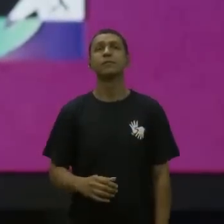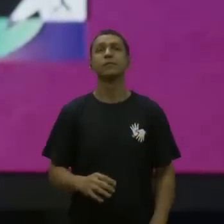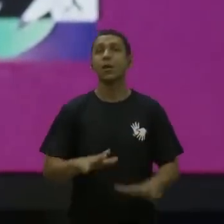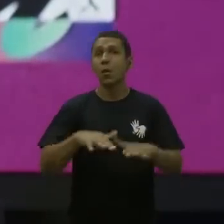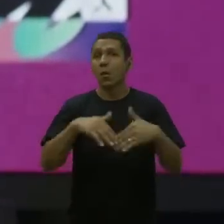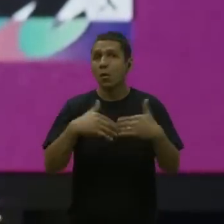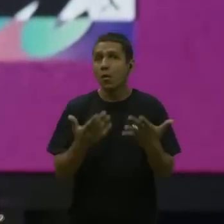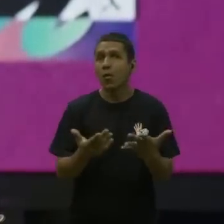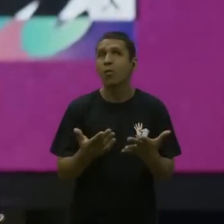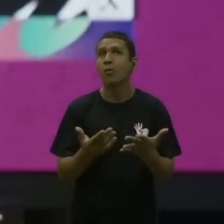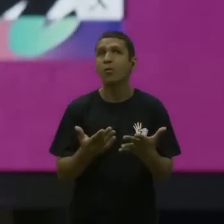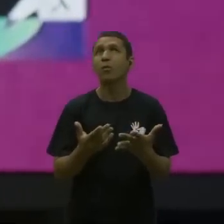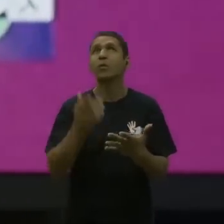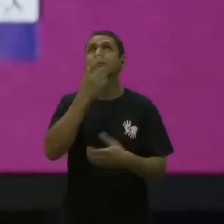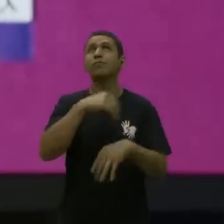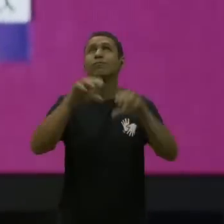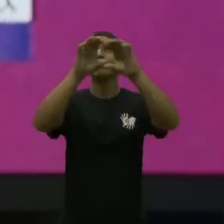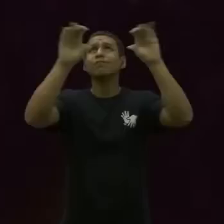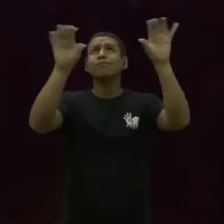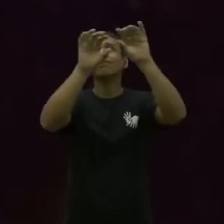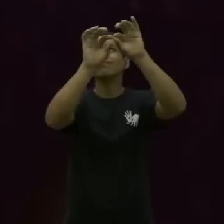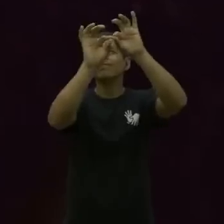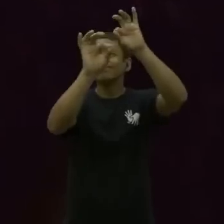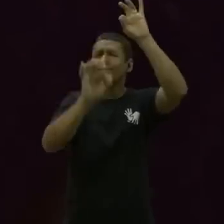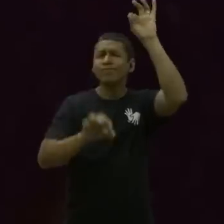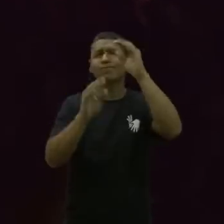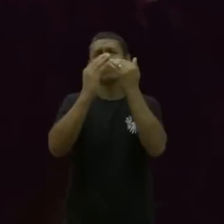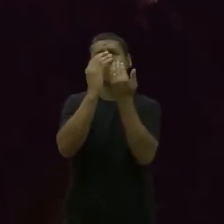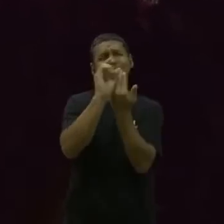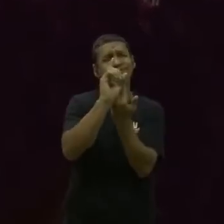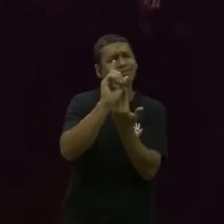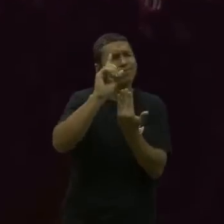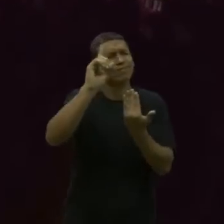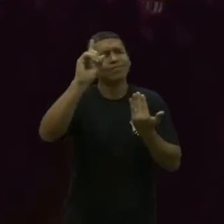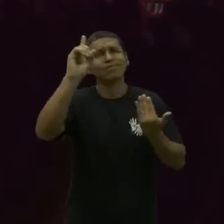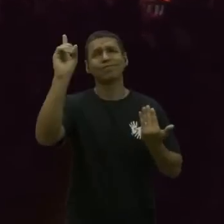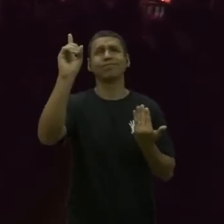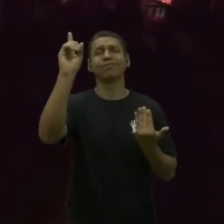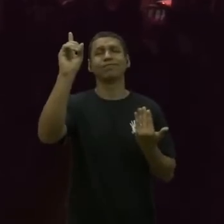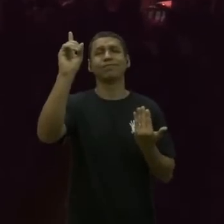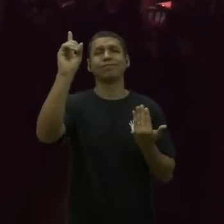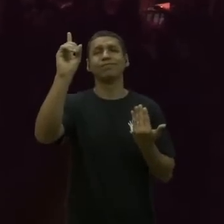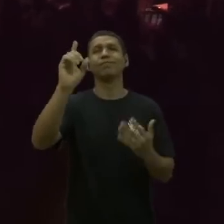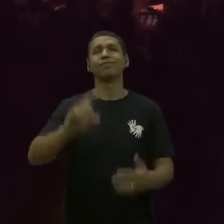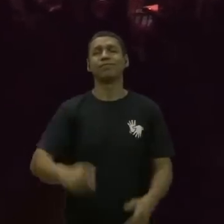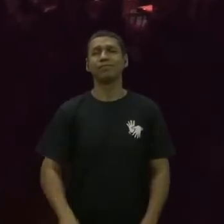Quando ele diz isso, o véu que separava a gente